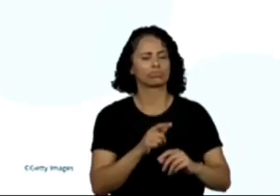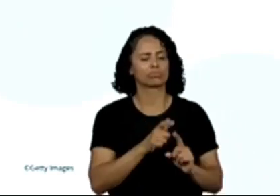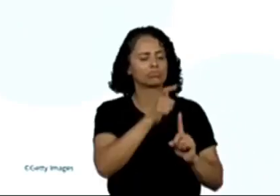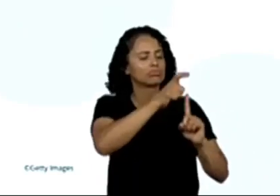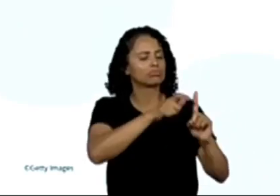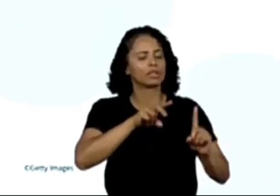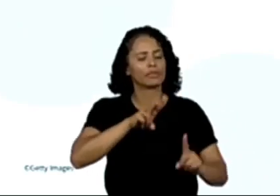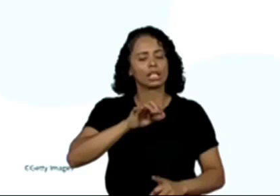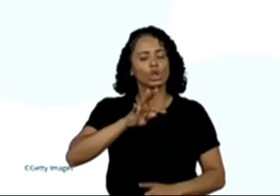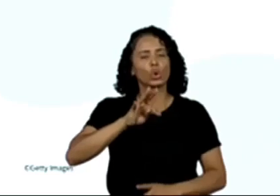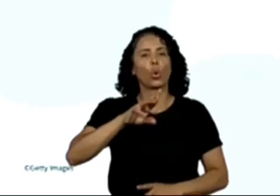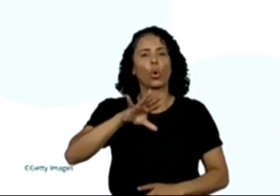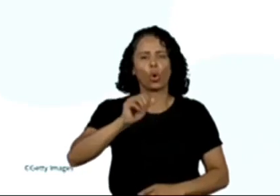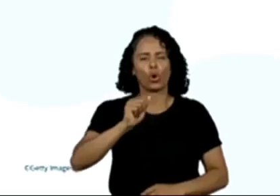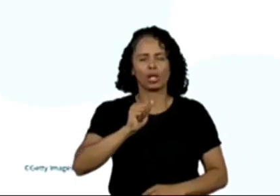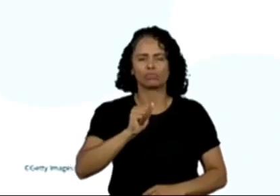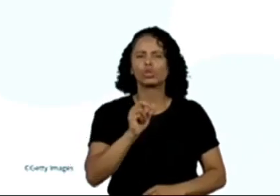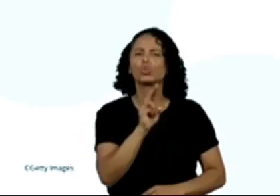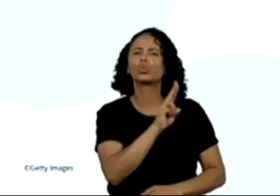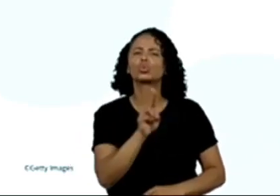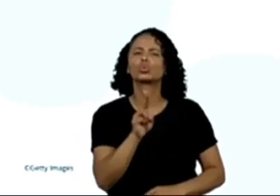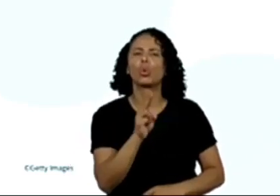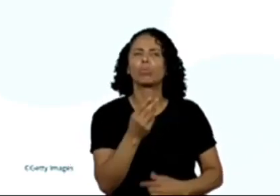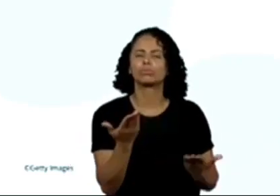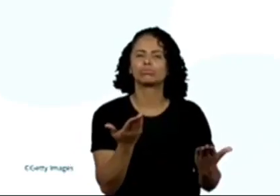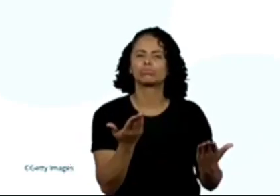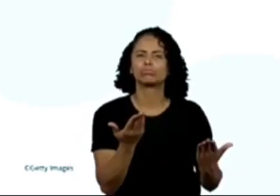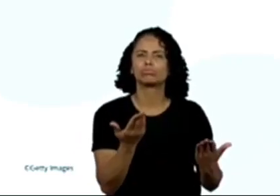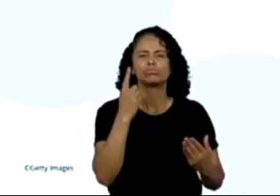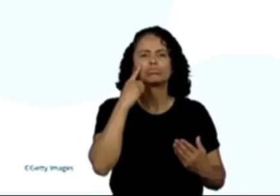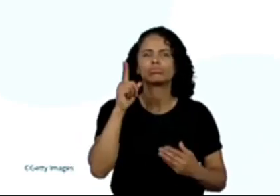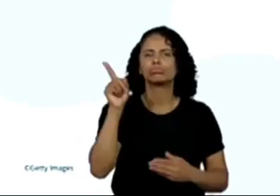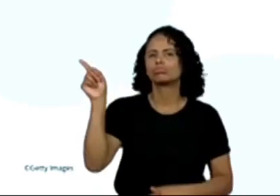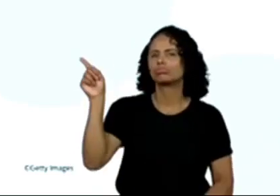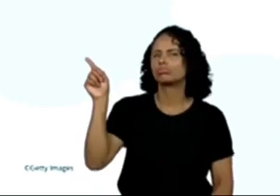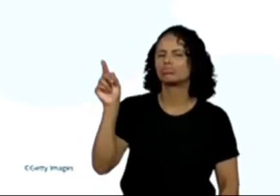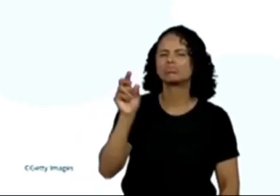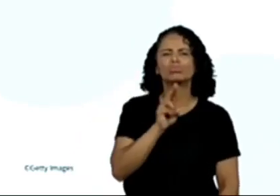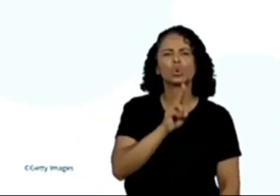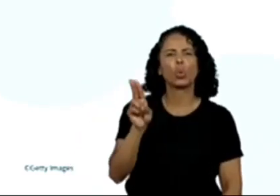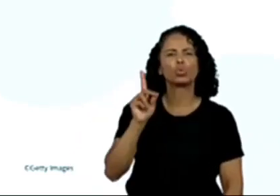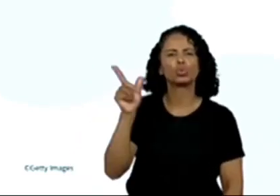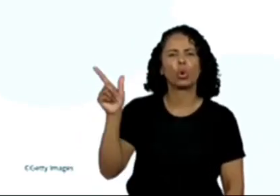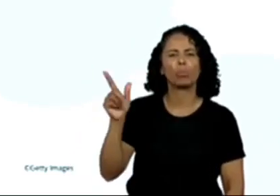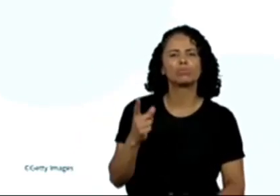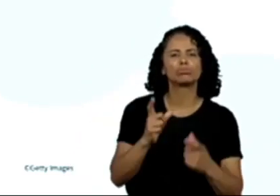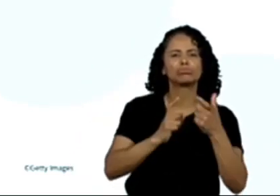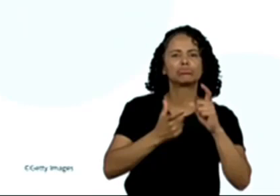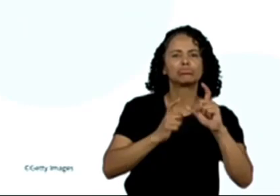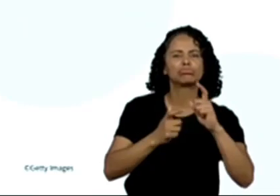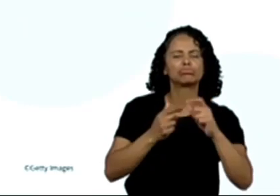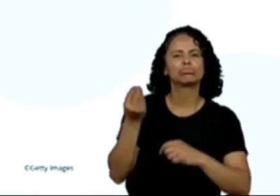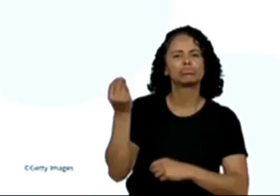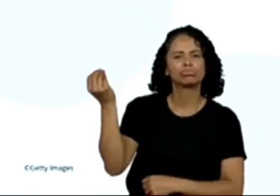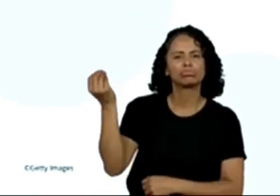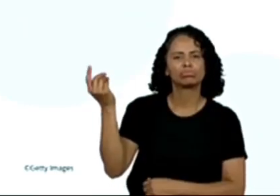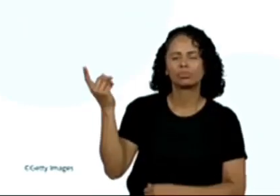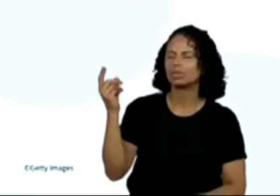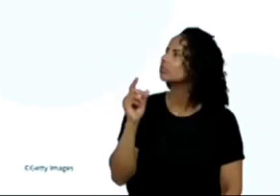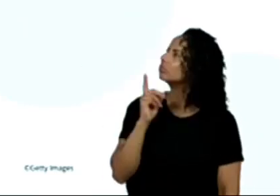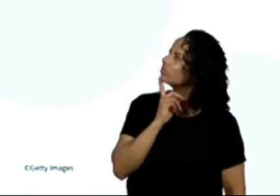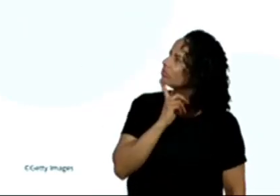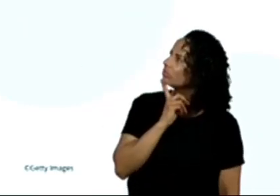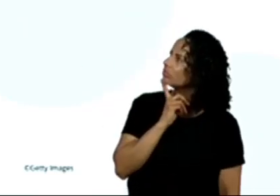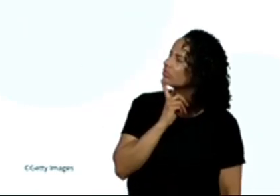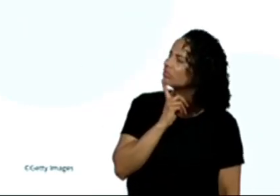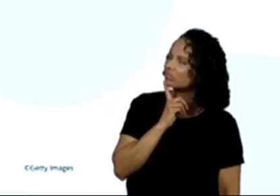a pizza, sim, dividida em 3 partes, e aí tem esse pedaço da Vitória. Como que eu posso chamar, então, esse pedaço?